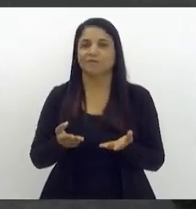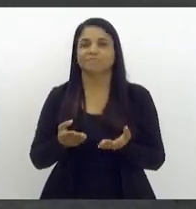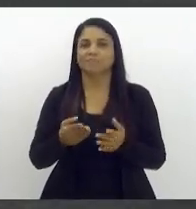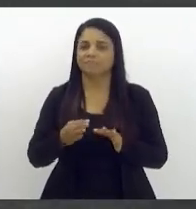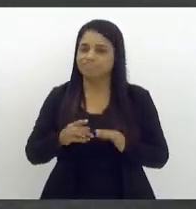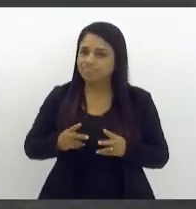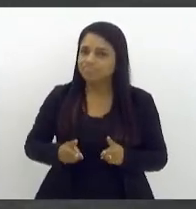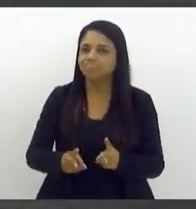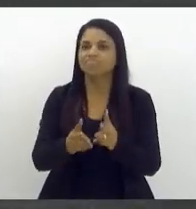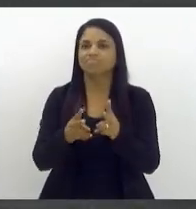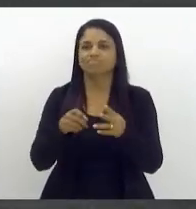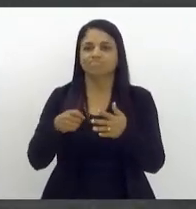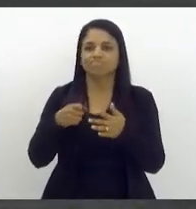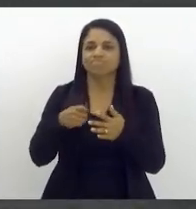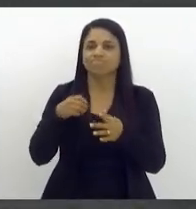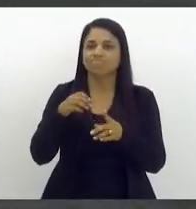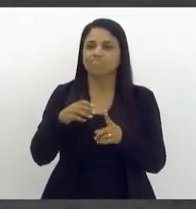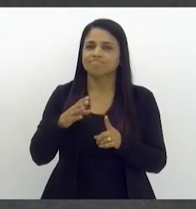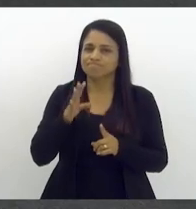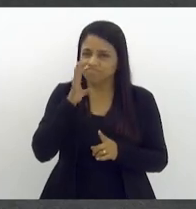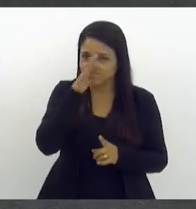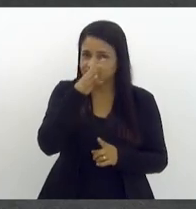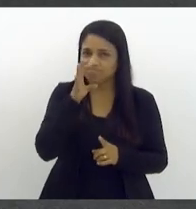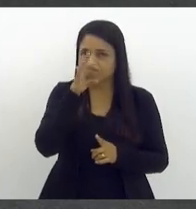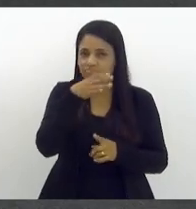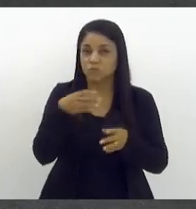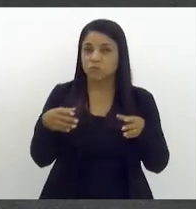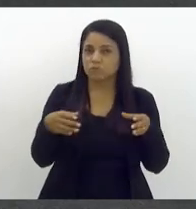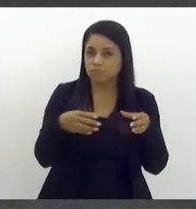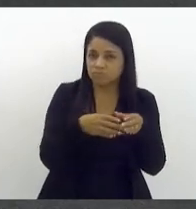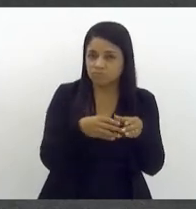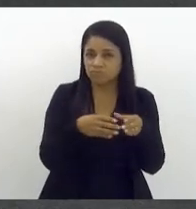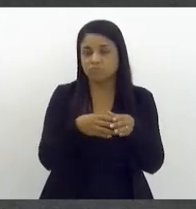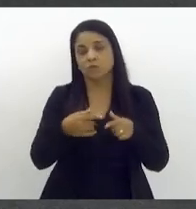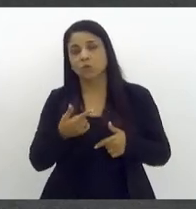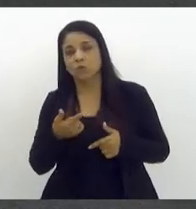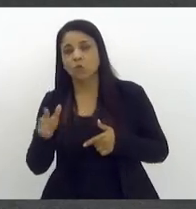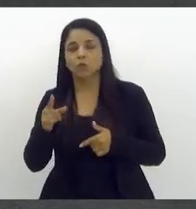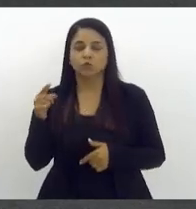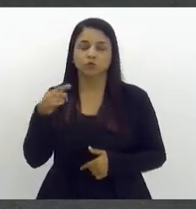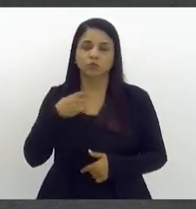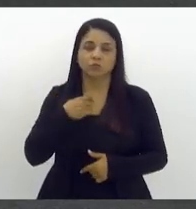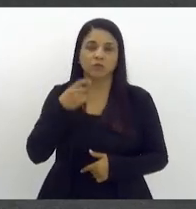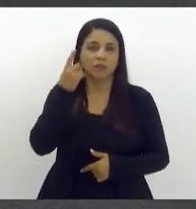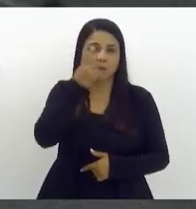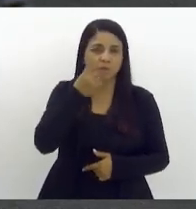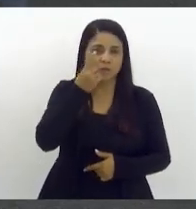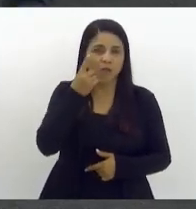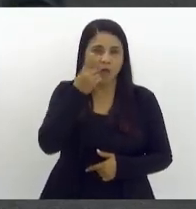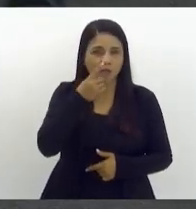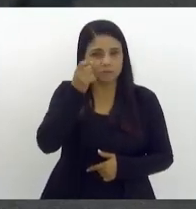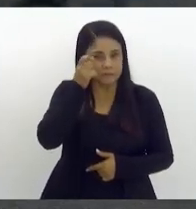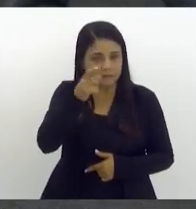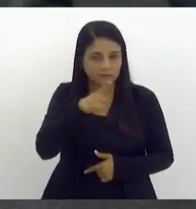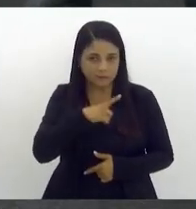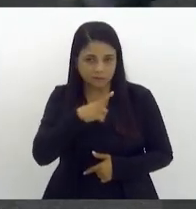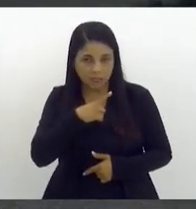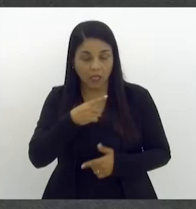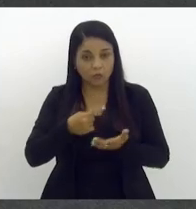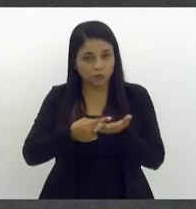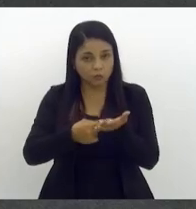Vossa Excelência para fazermos em conjunto com outros deputados que têm interesse, esse cumpra-se, não só